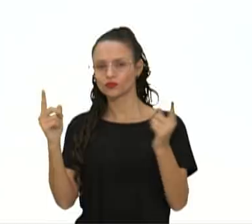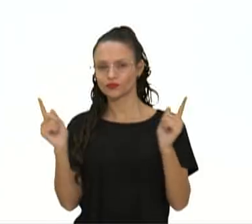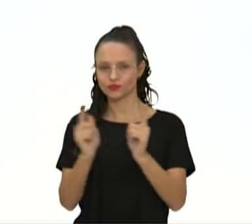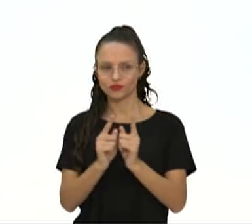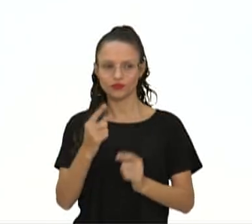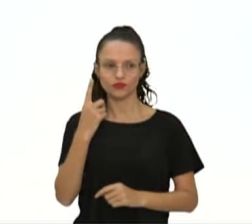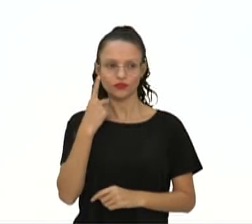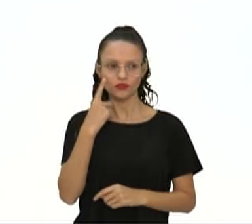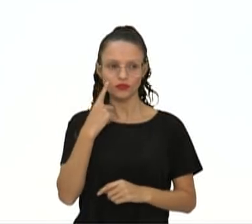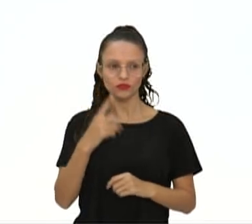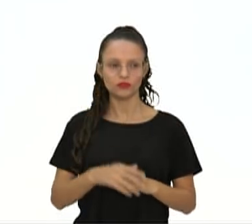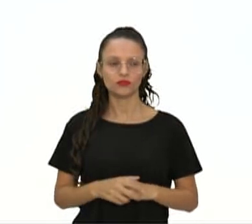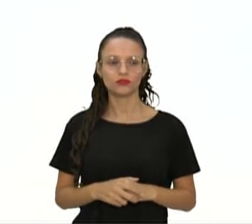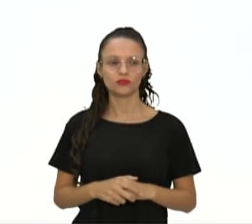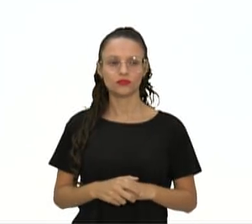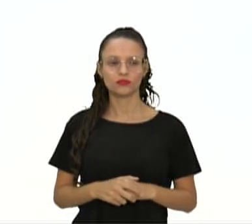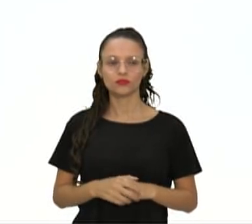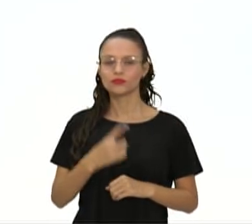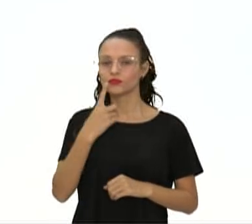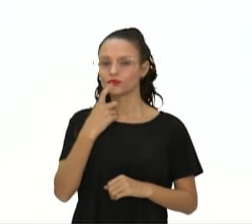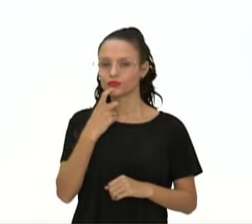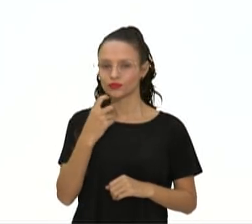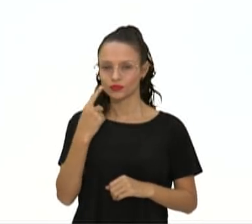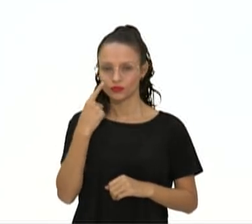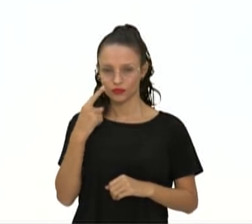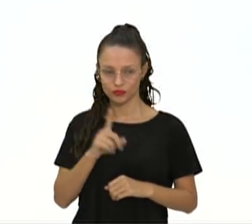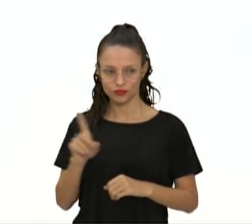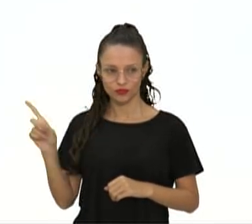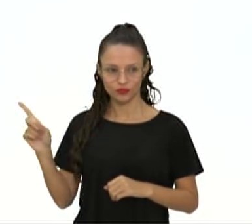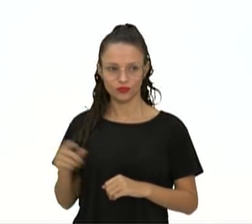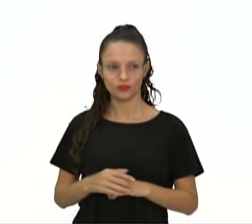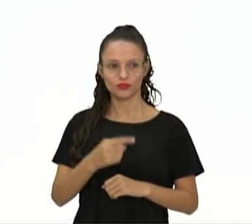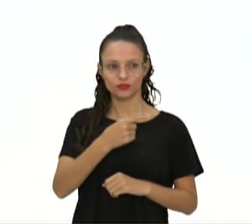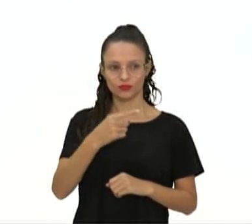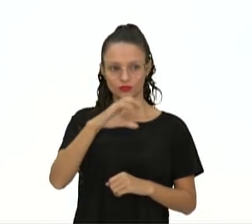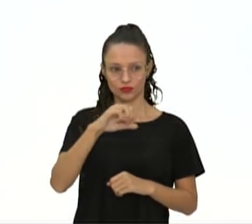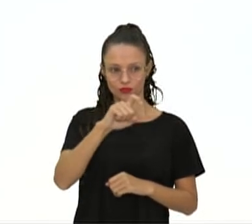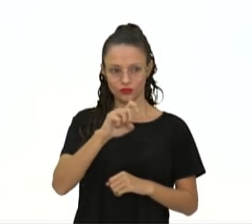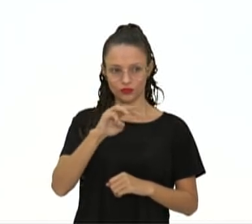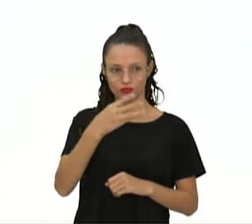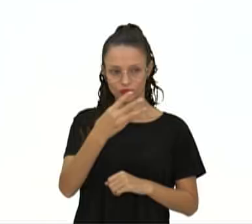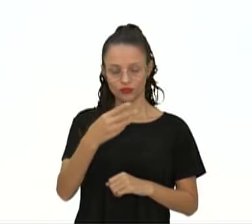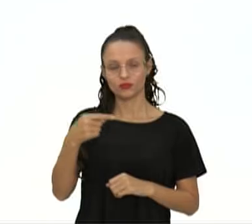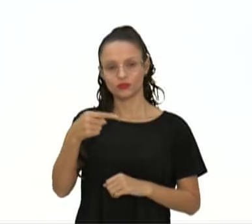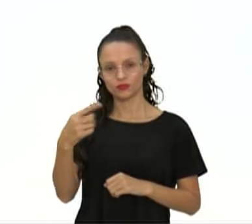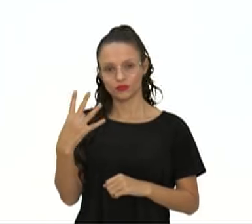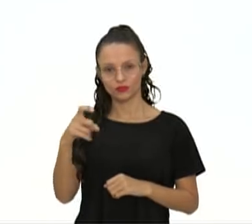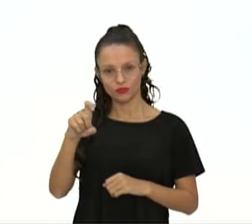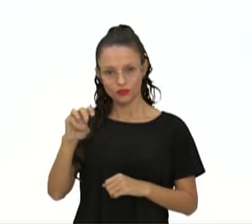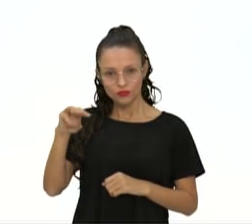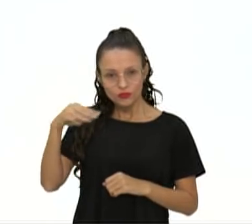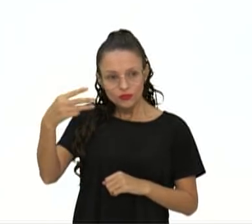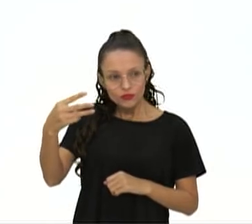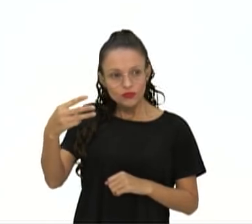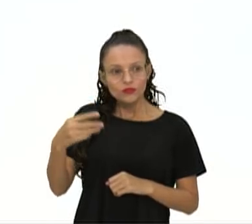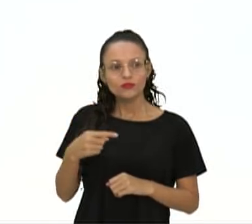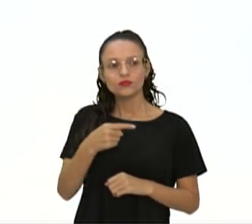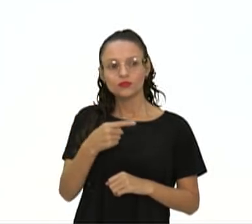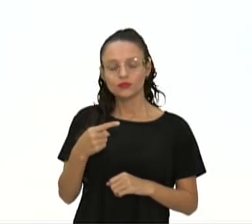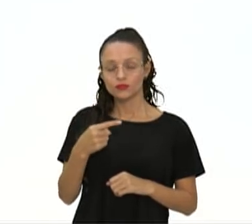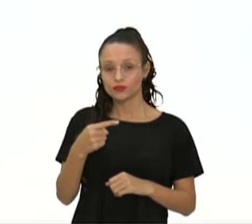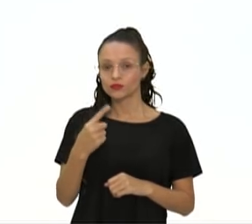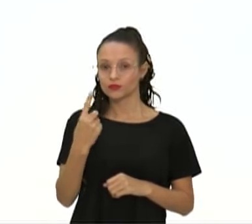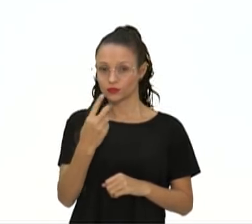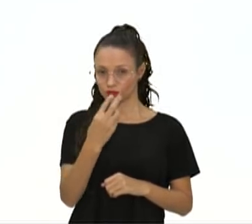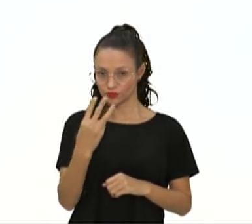lá. E eu até deixei ele aqui colorido para a gente não se perder. Menos 9x ao cubo com menos 4x ao cubo dá menos 13x